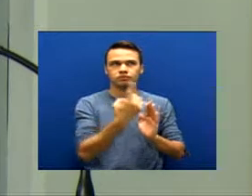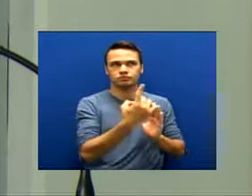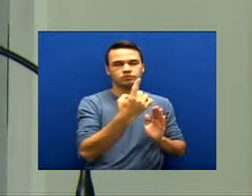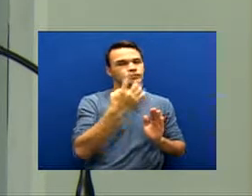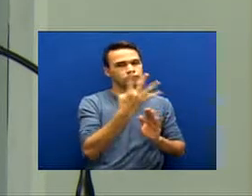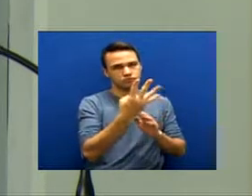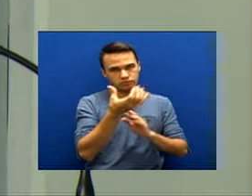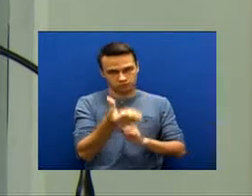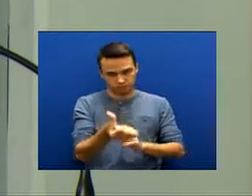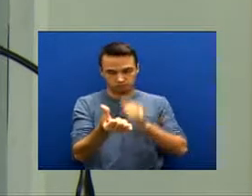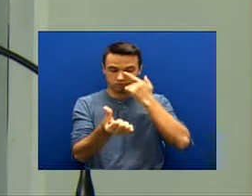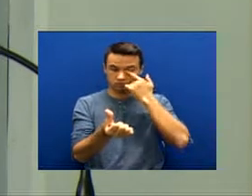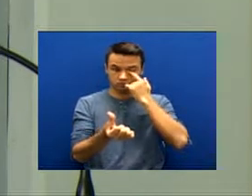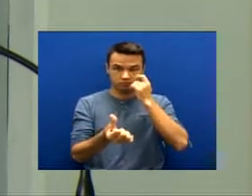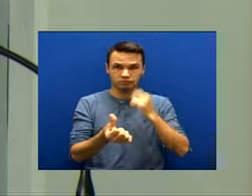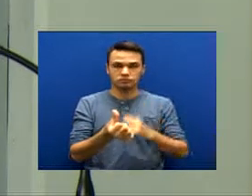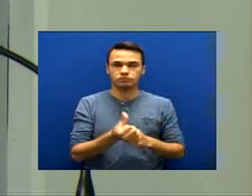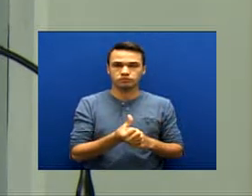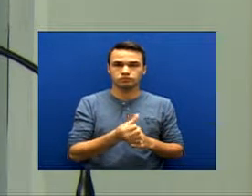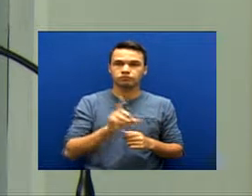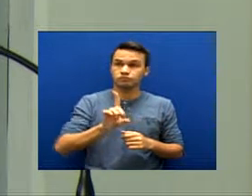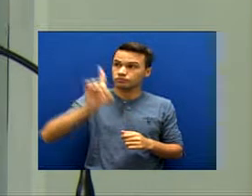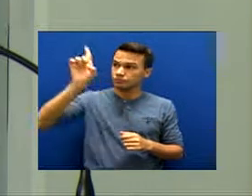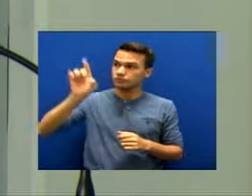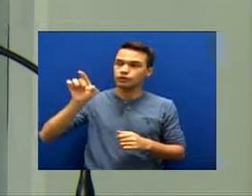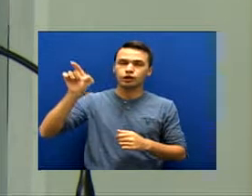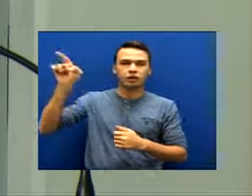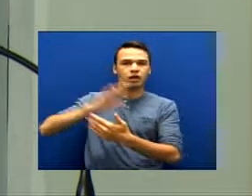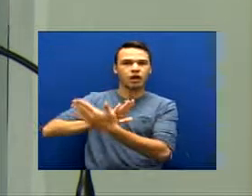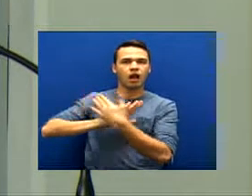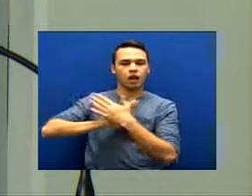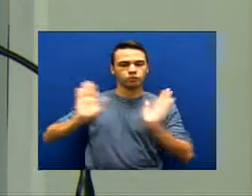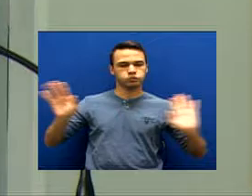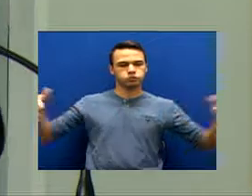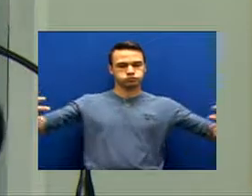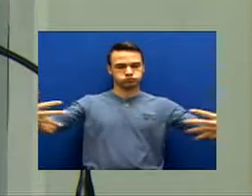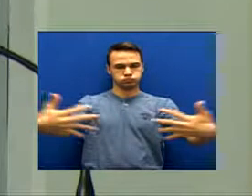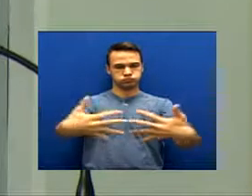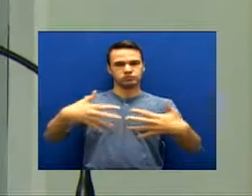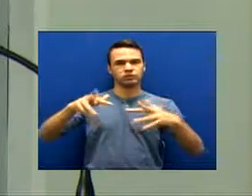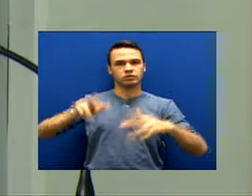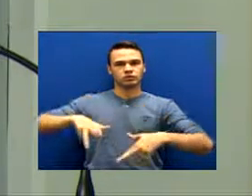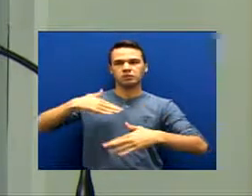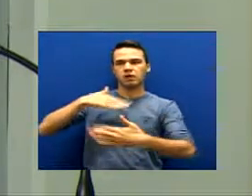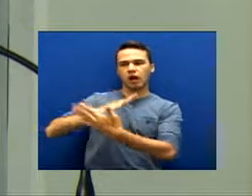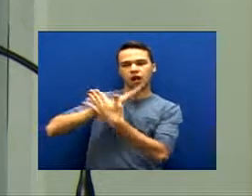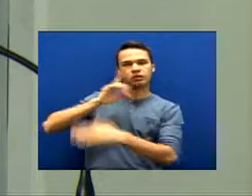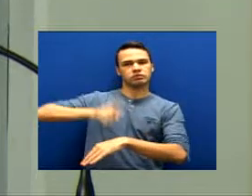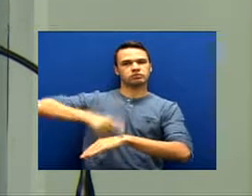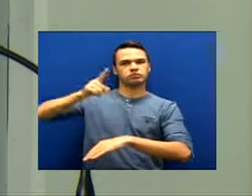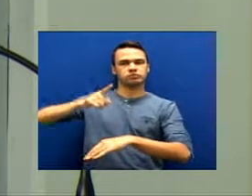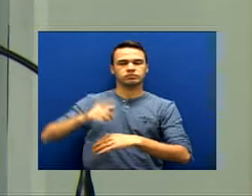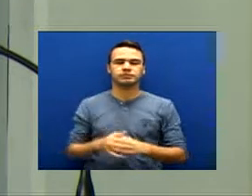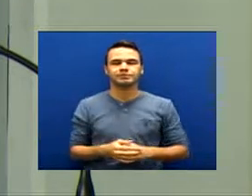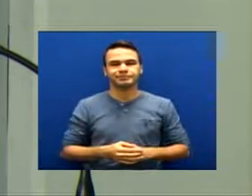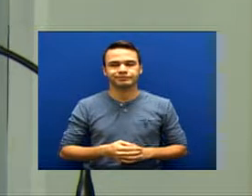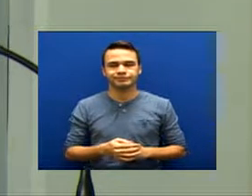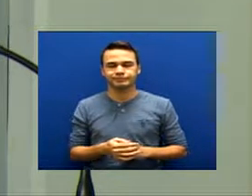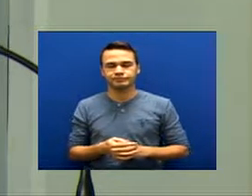de alegria e de esperança para todos nós. Quando o salmista escreve: Deus é o nosso refúgio e fortaleza, o